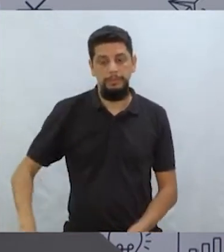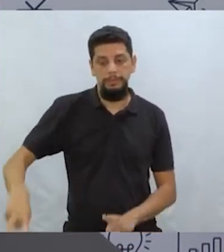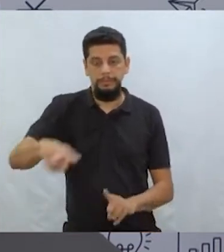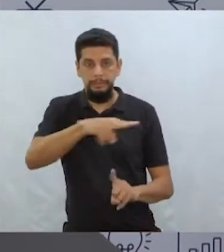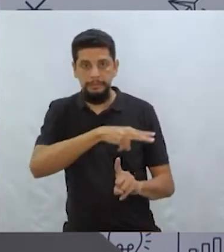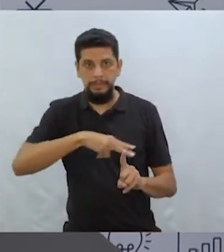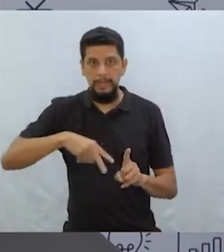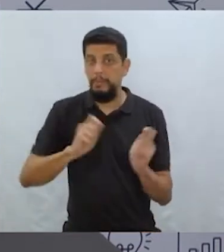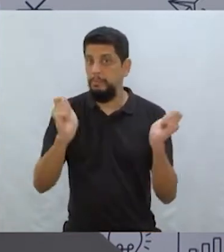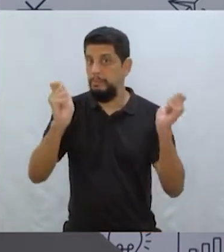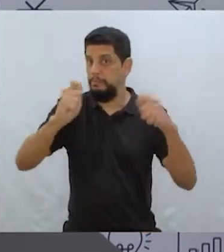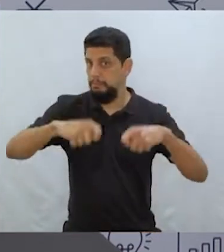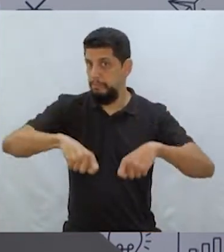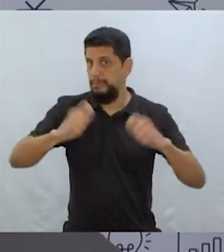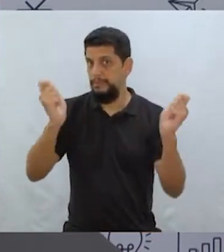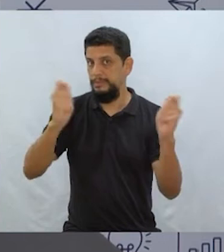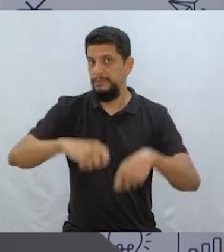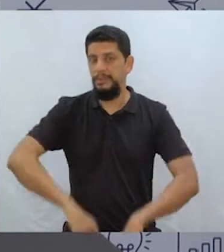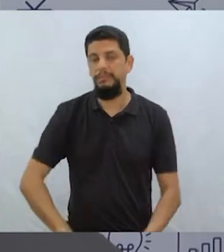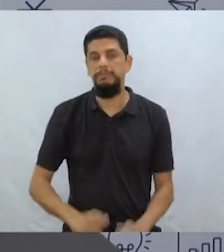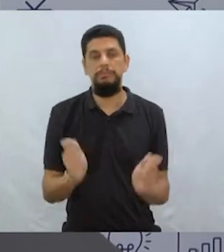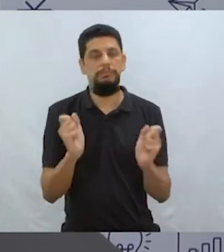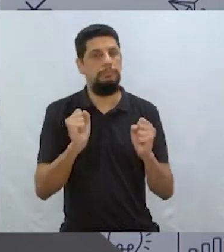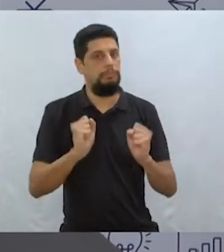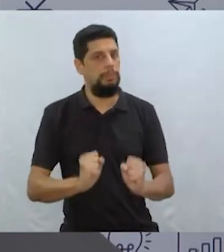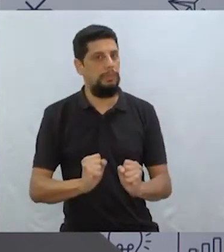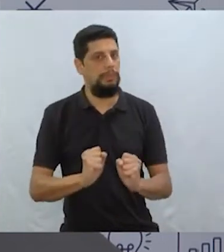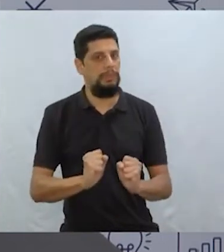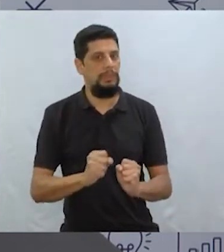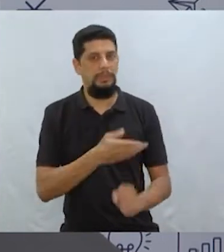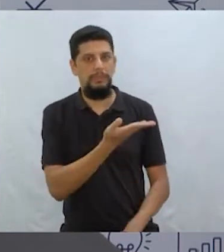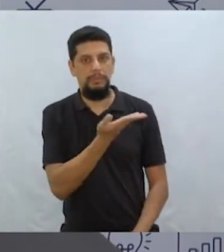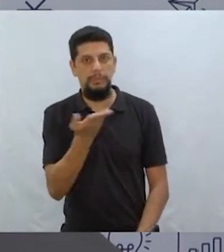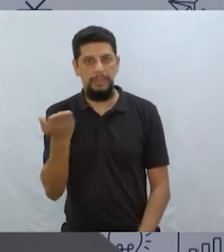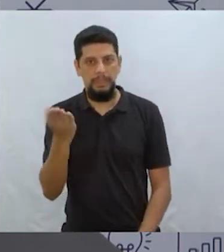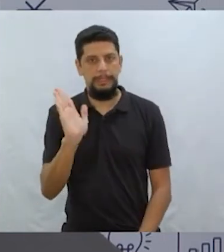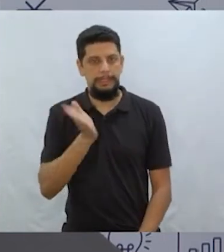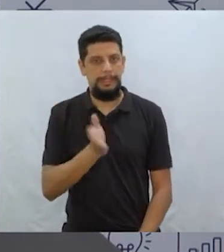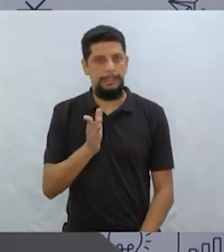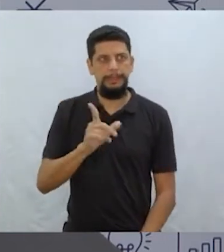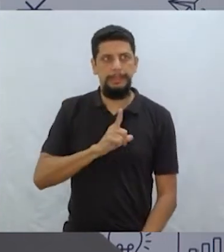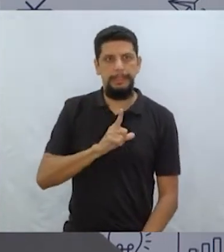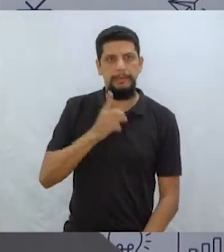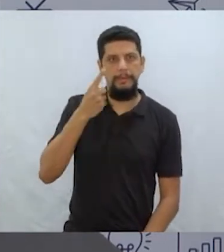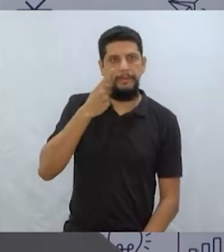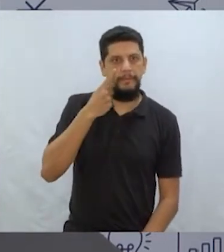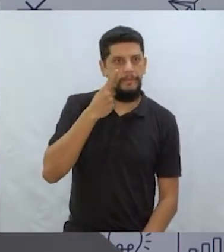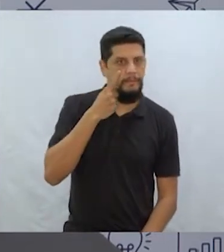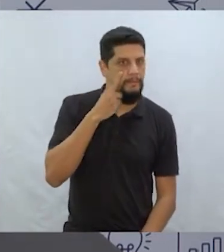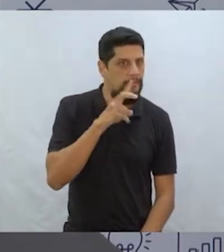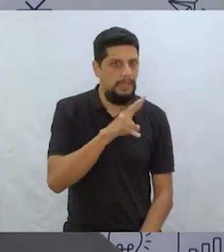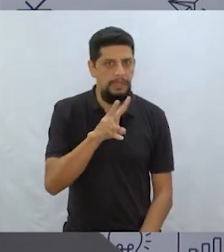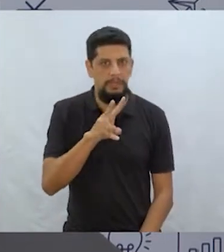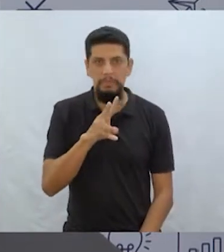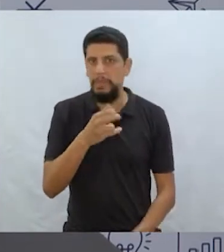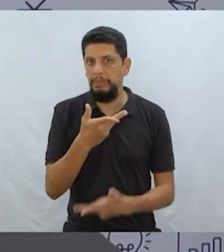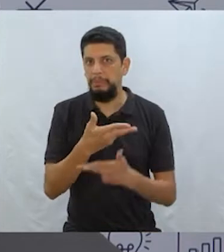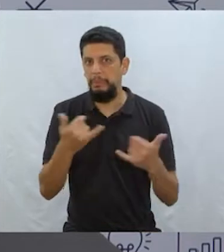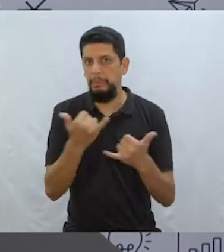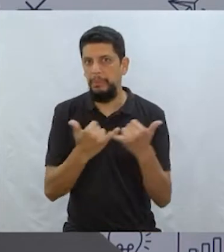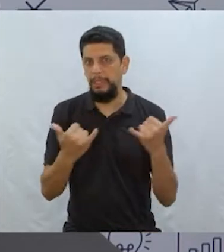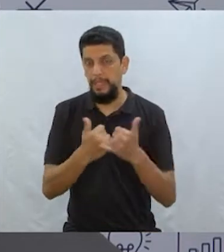coisa que Possivelmente Pode ser que você já tenha visto algo